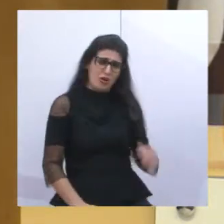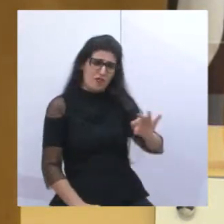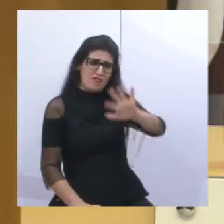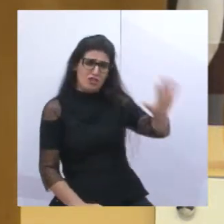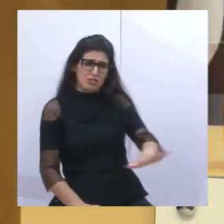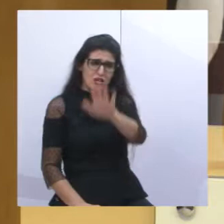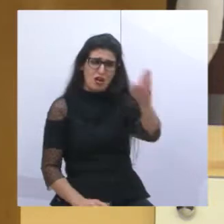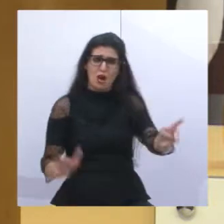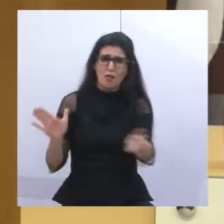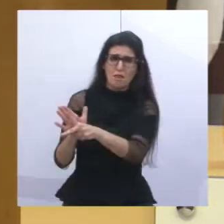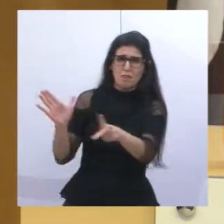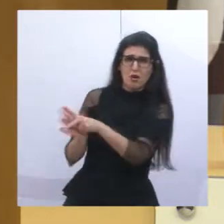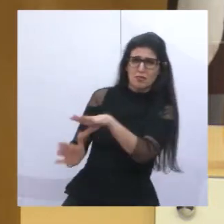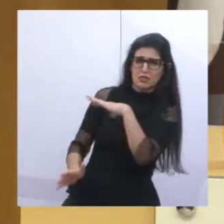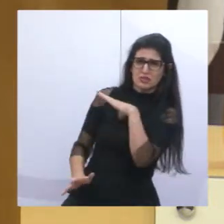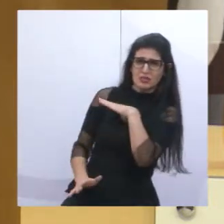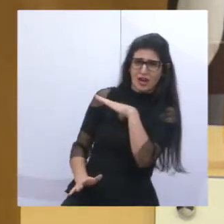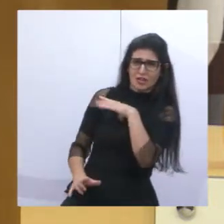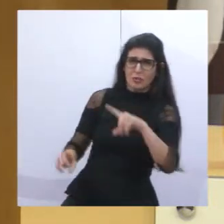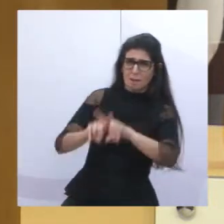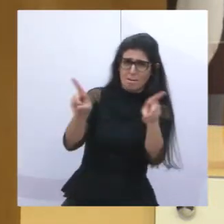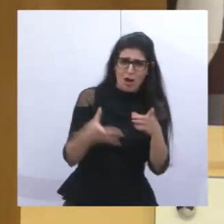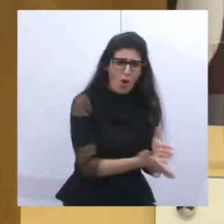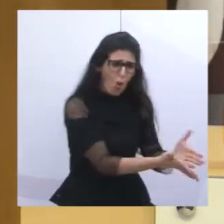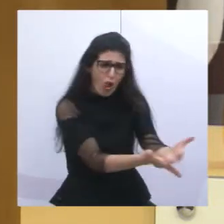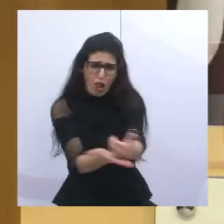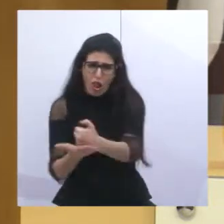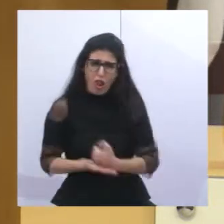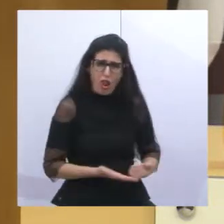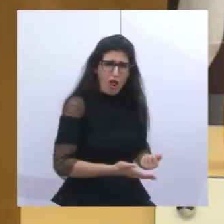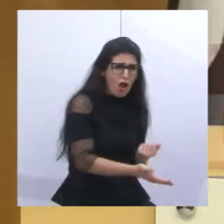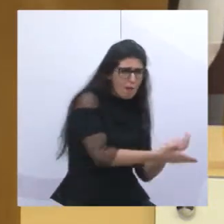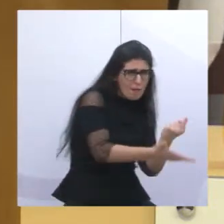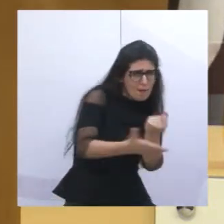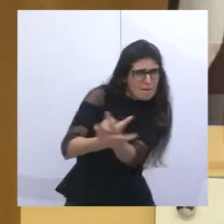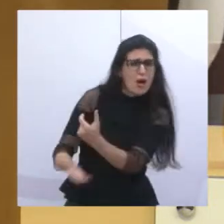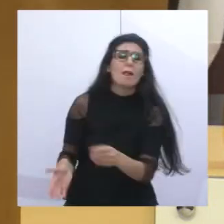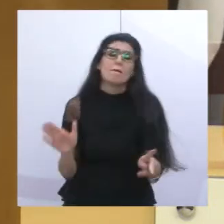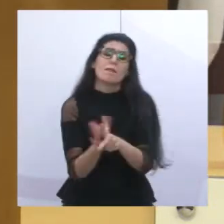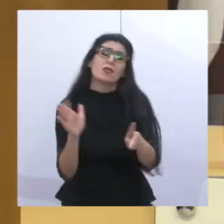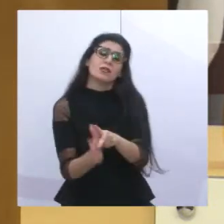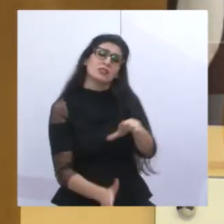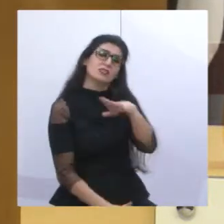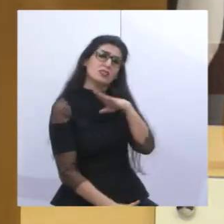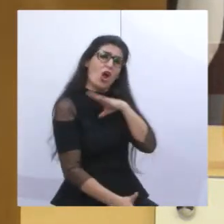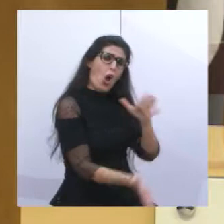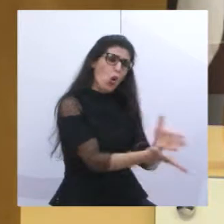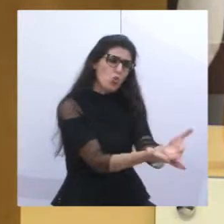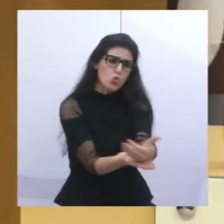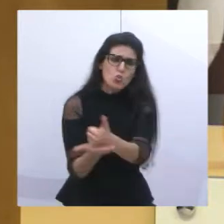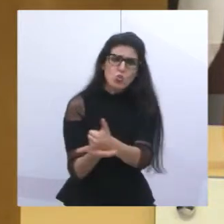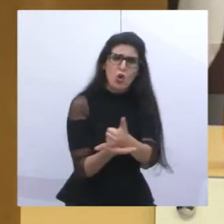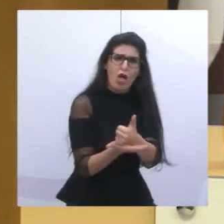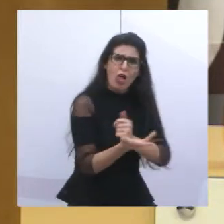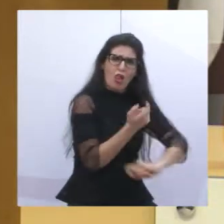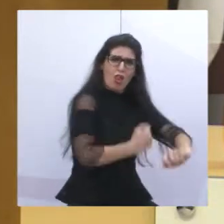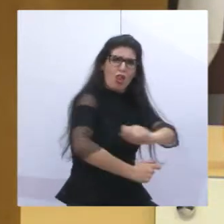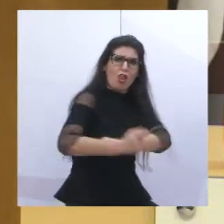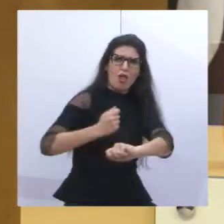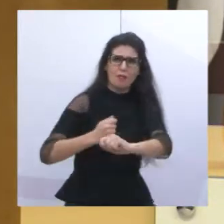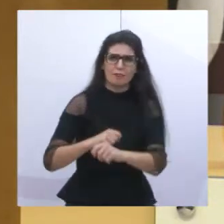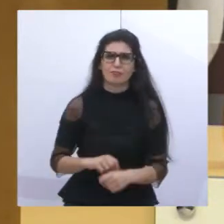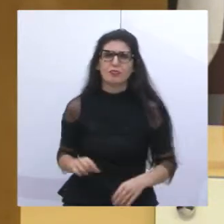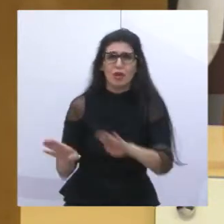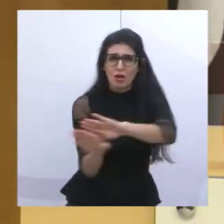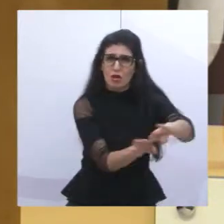arca com essas despesas? O município. Porque hoje, se você, que tem direito a um médico que tem direito a um especialista,